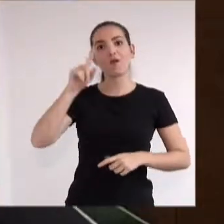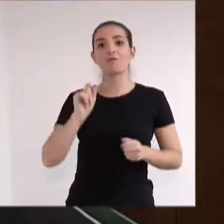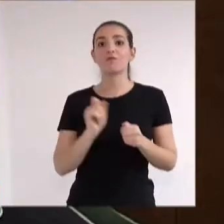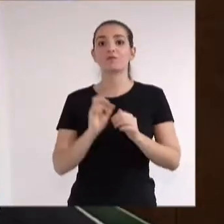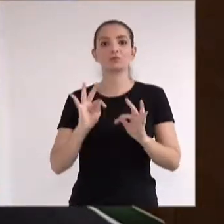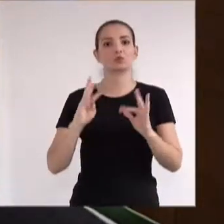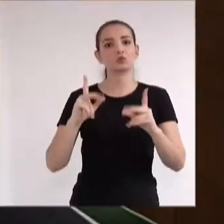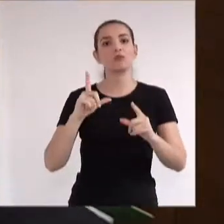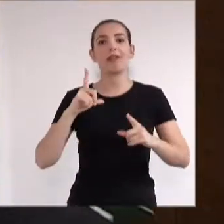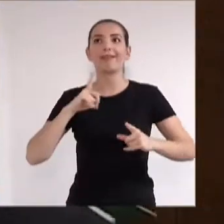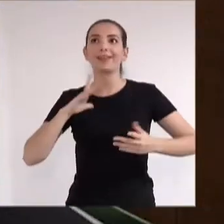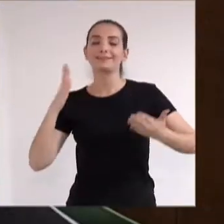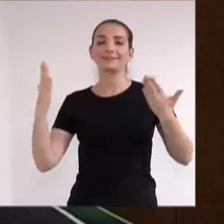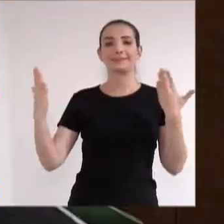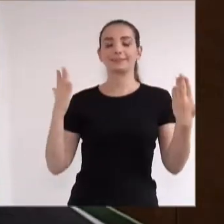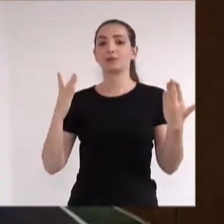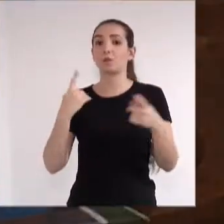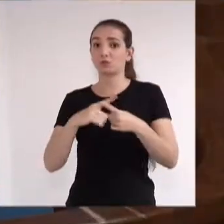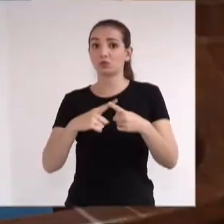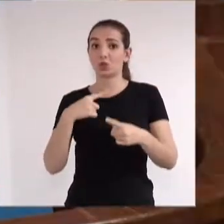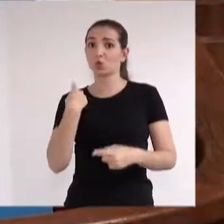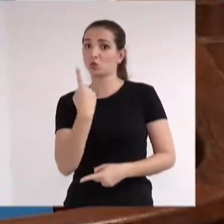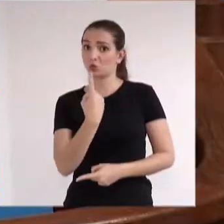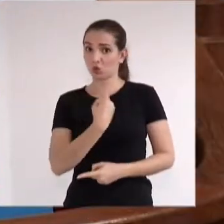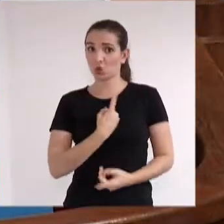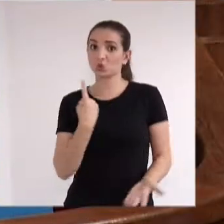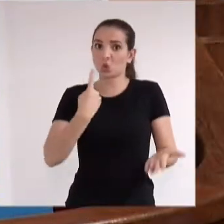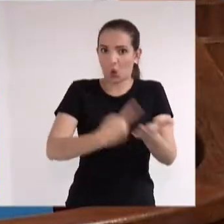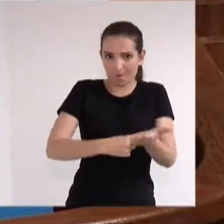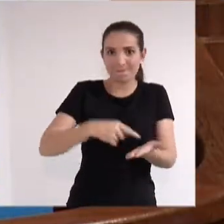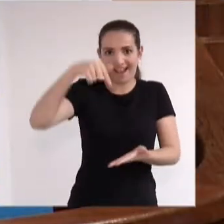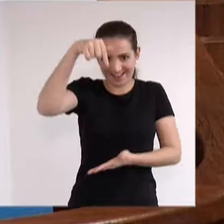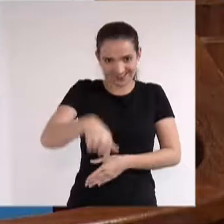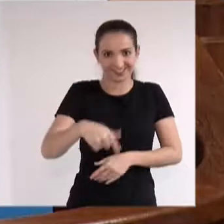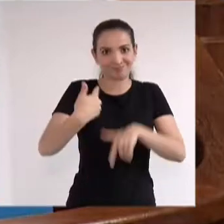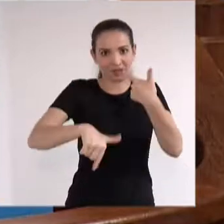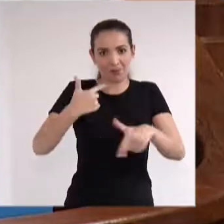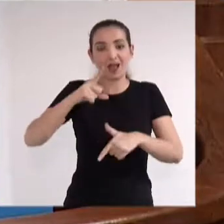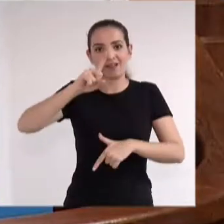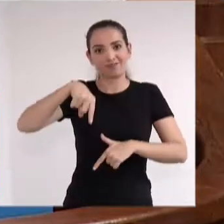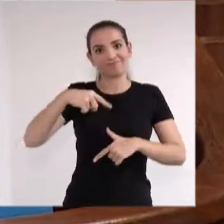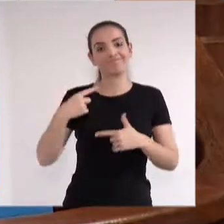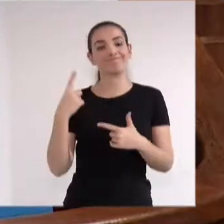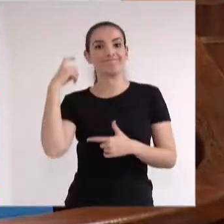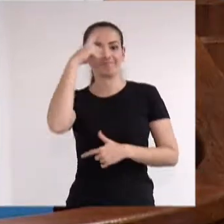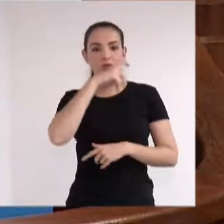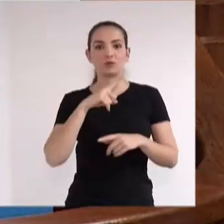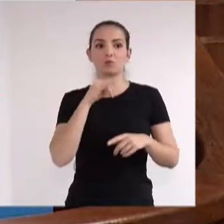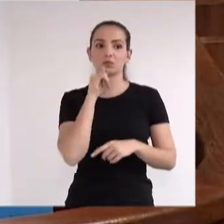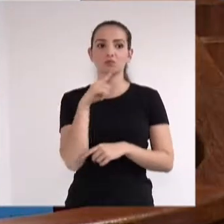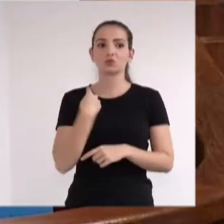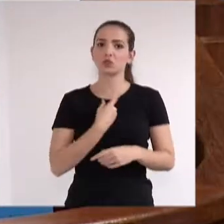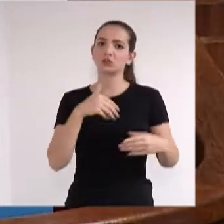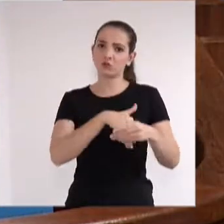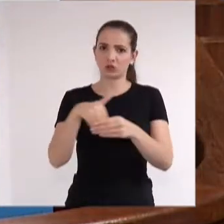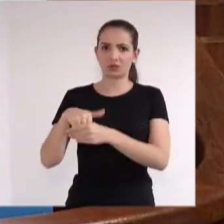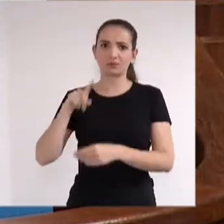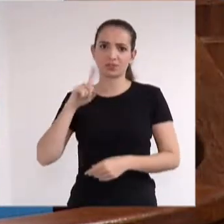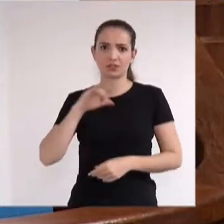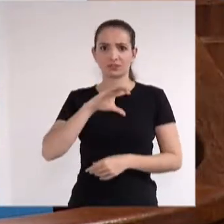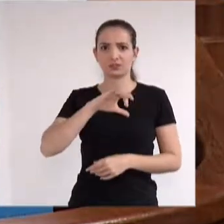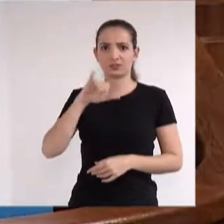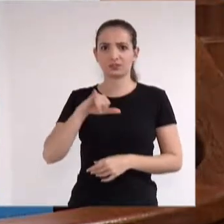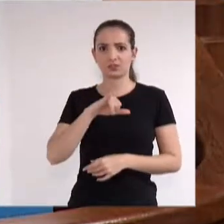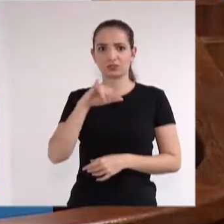lá é um paradoxo. A nossa função é ingrata. Quando nós vetamos lá na CCJ, não é, por unanimidade, nós tivemos